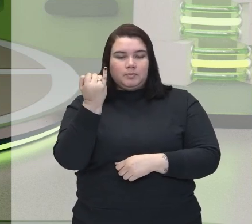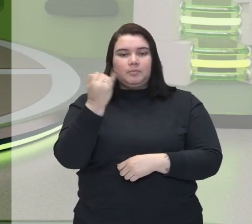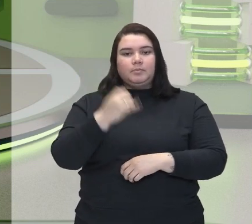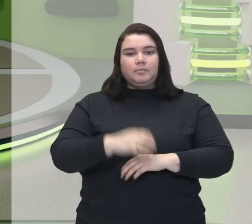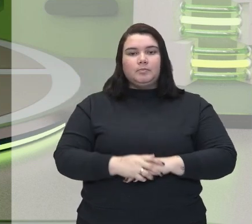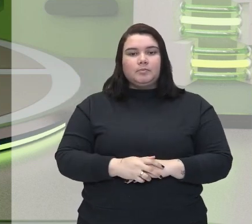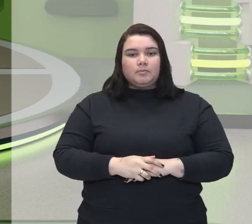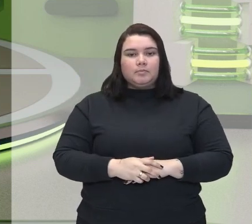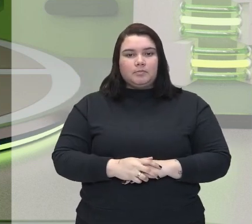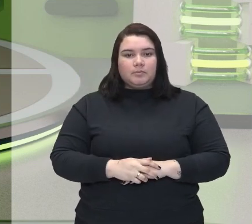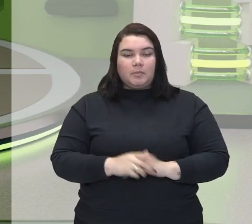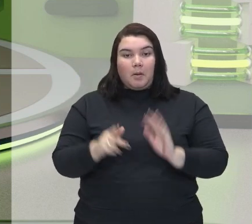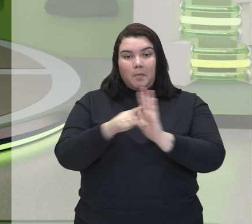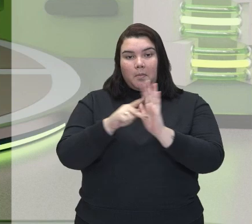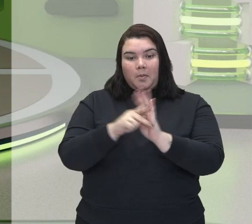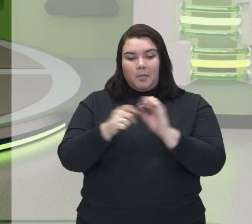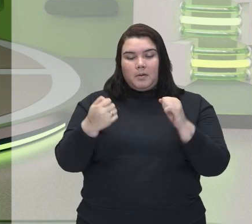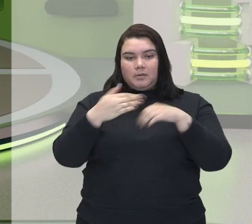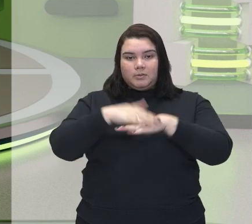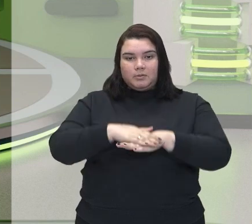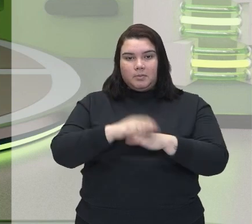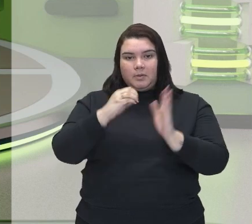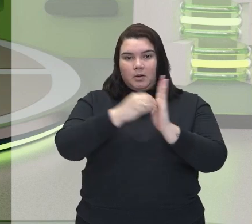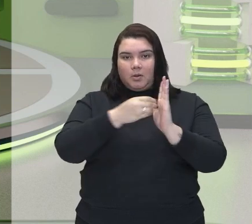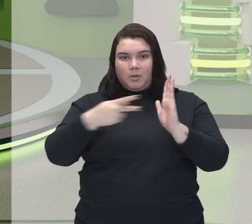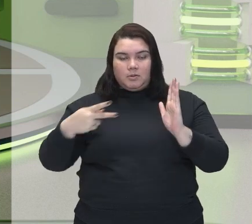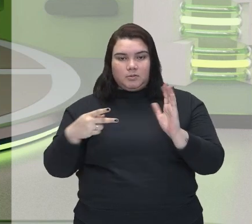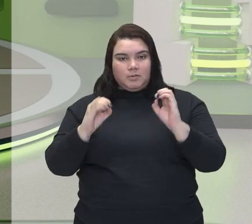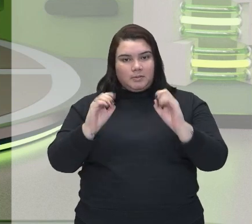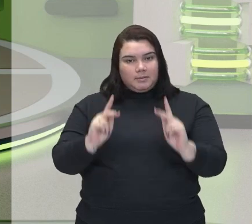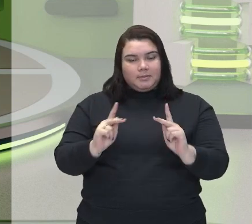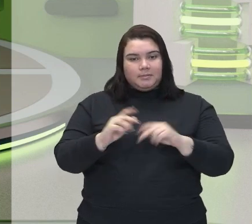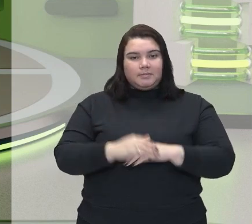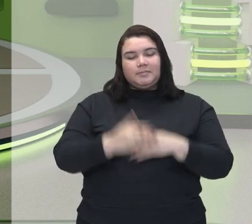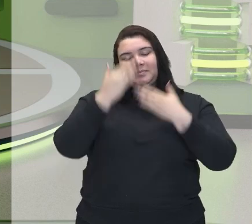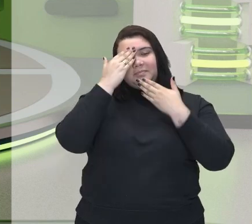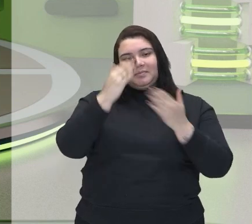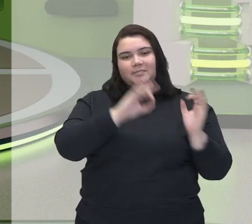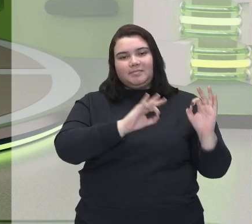atividade óptica, da isomeria óptica. Ok, pessoal? Então, muito obrigada pela